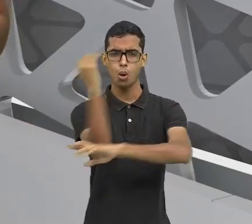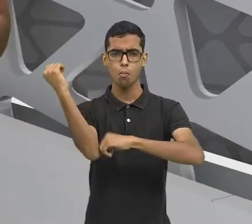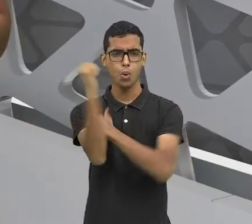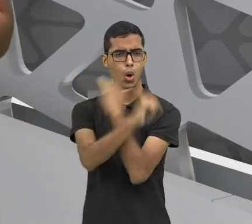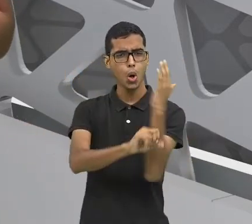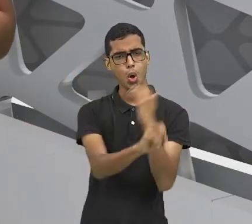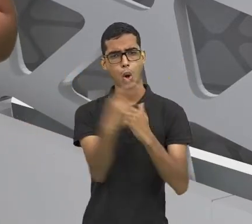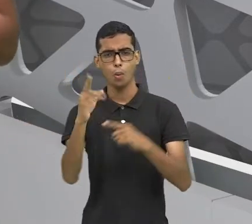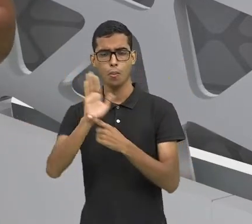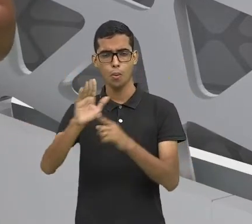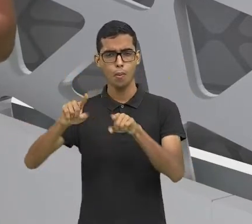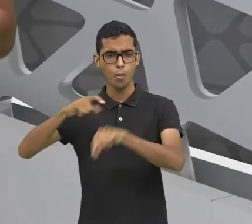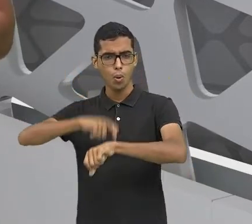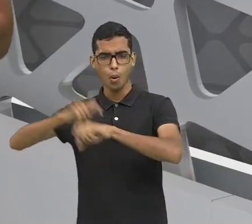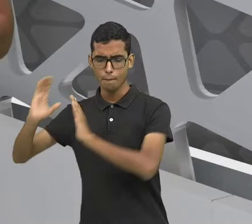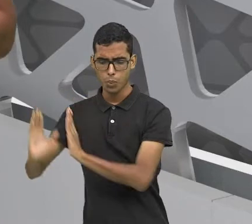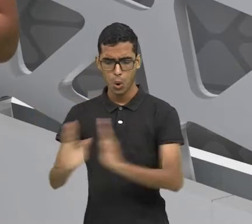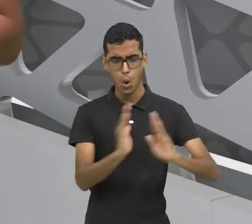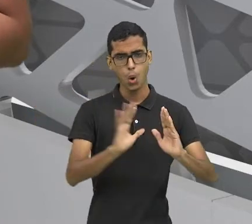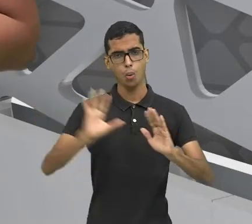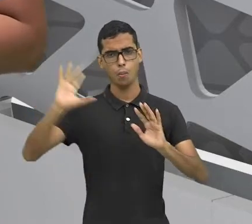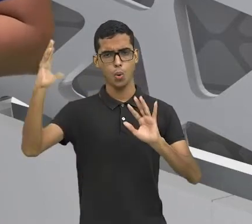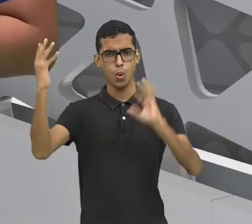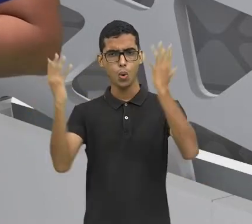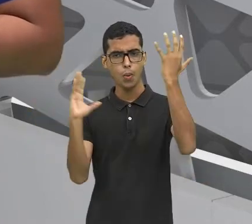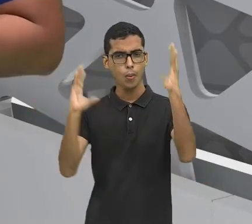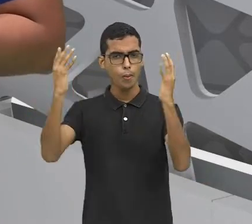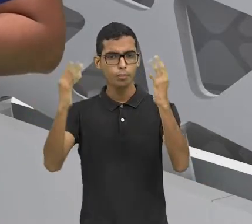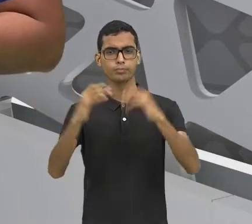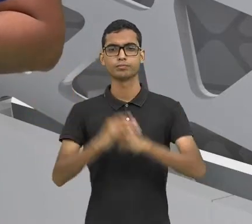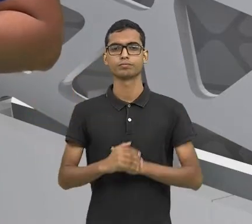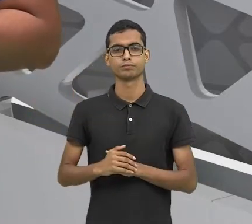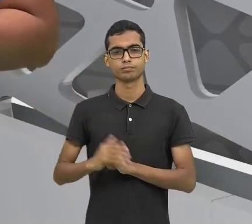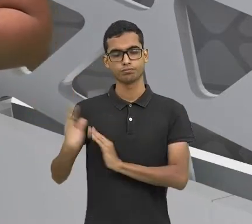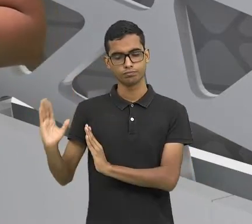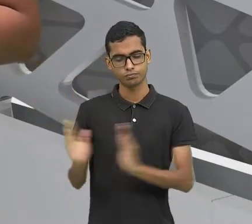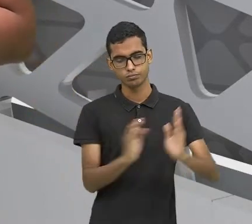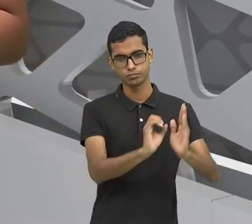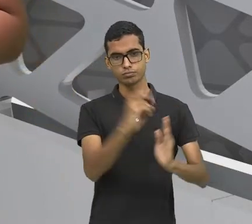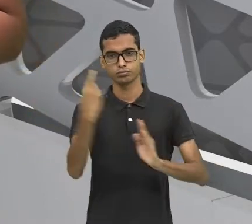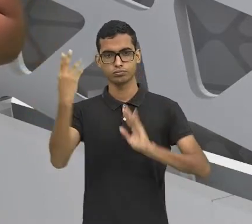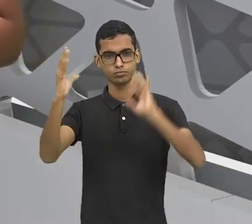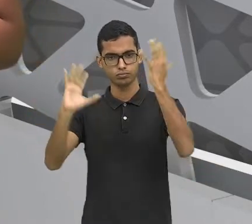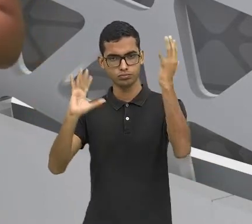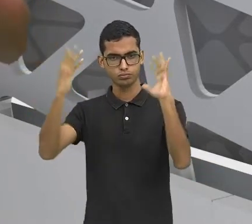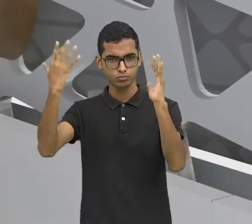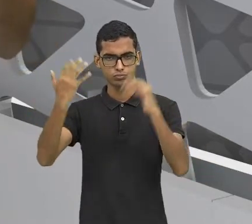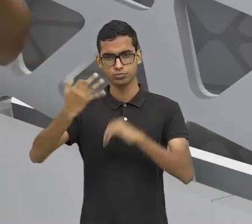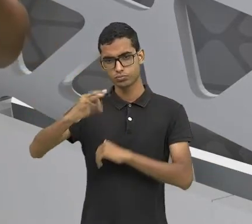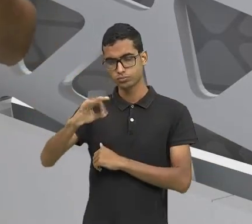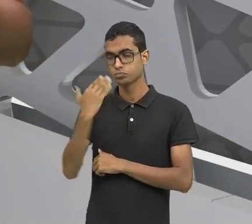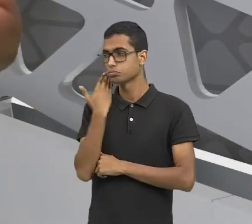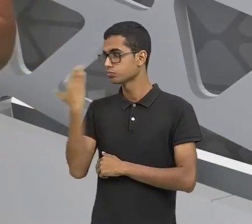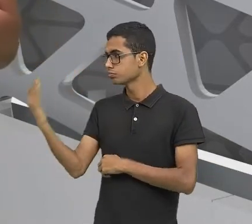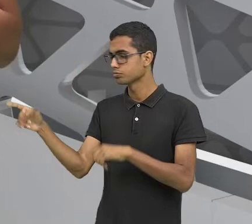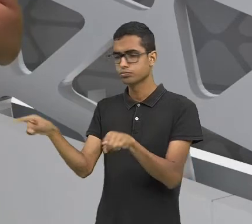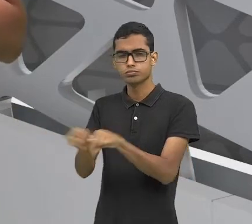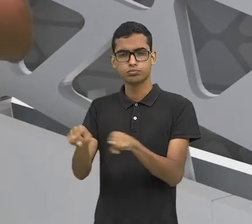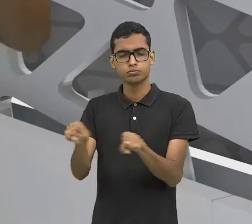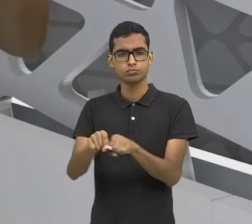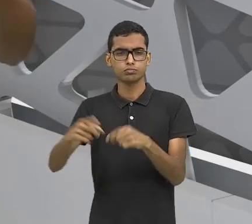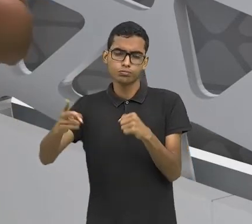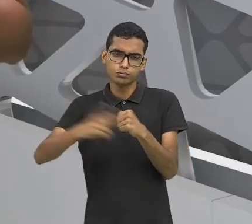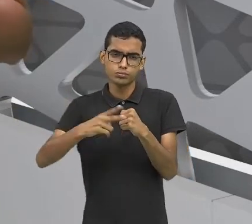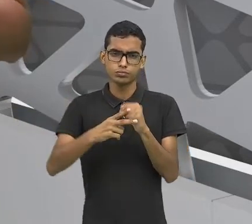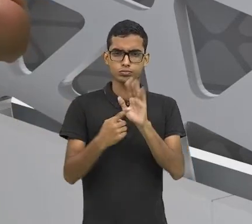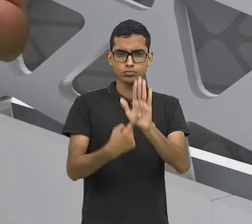Ou indicam para a gente tempo, que pode ser tanto cronológico quanto o climático. Então, verbos que expressam